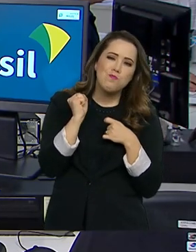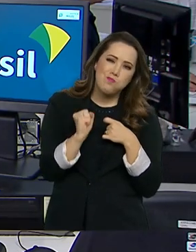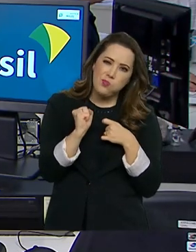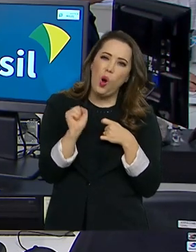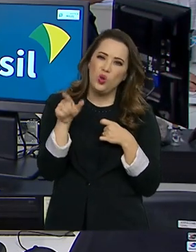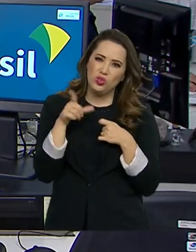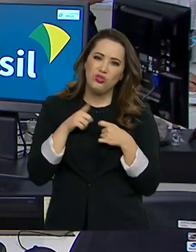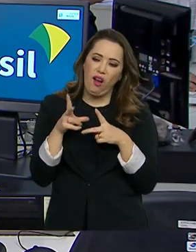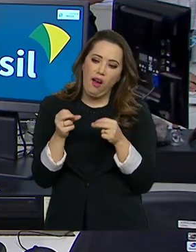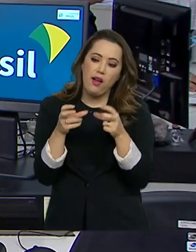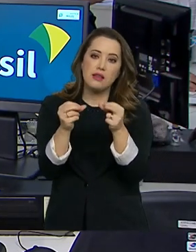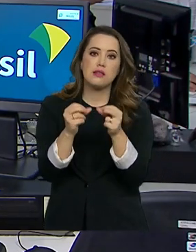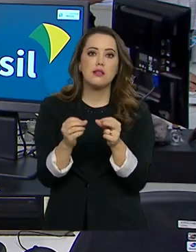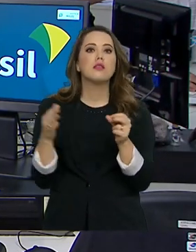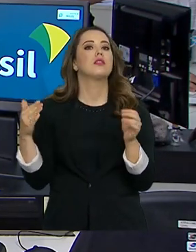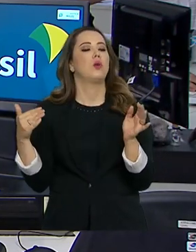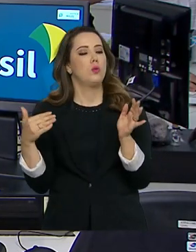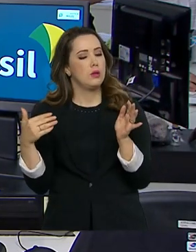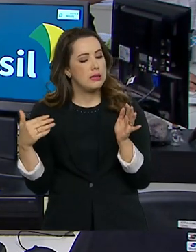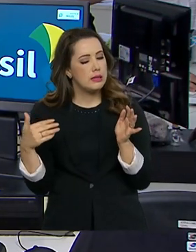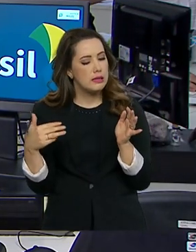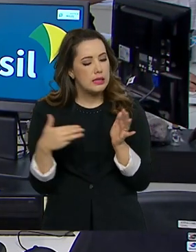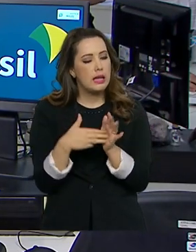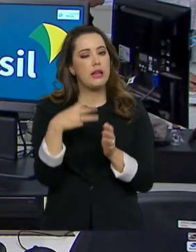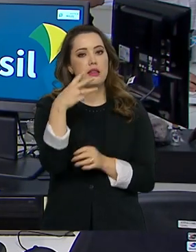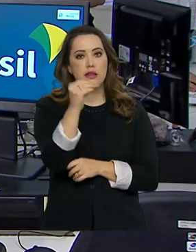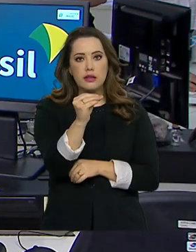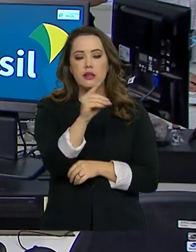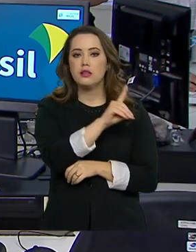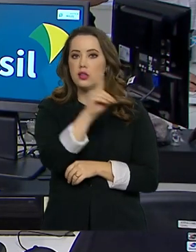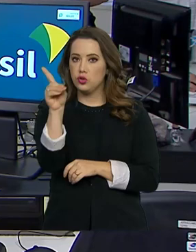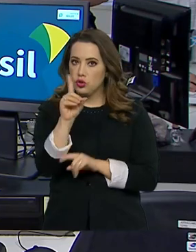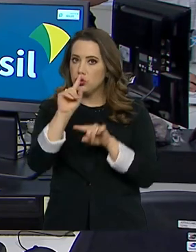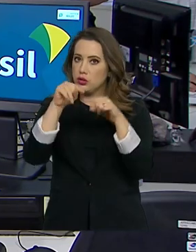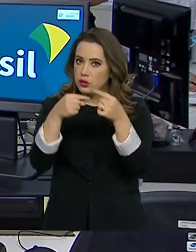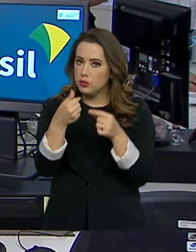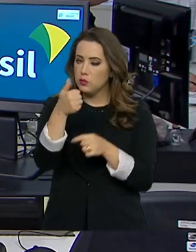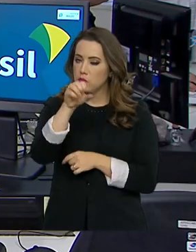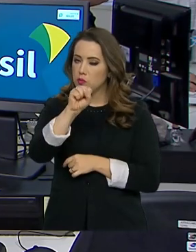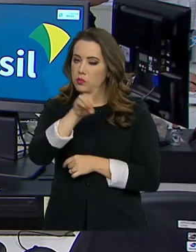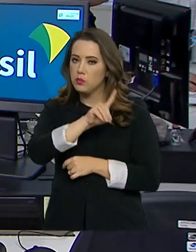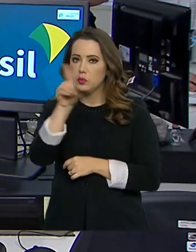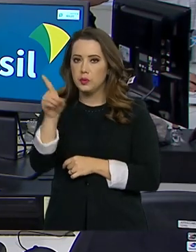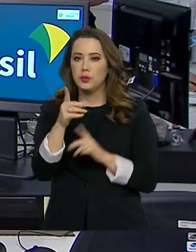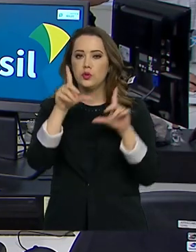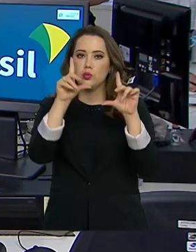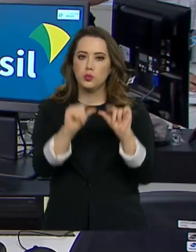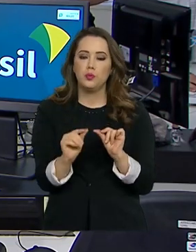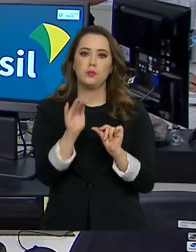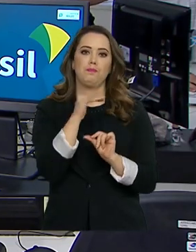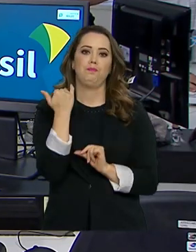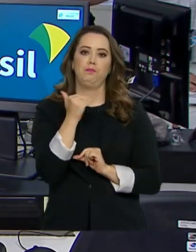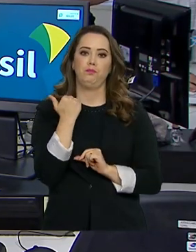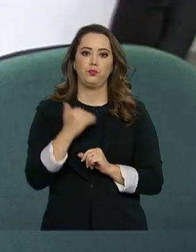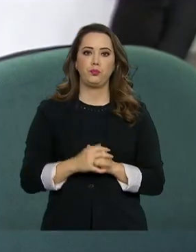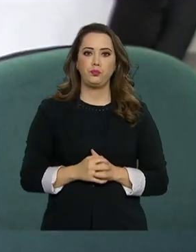num prazo de 180 dias a decisão deve reduzir a mortalidade causada pela doença